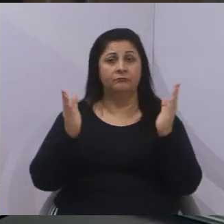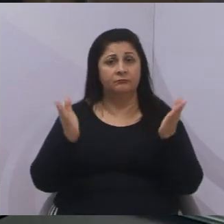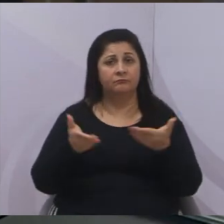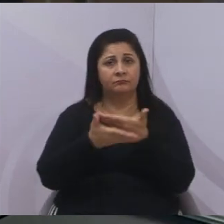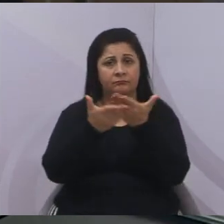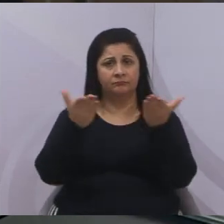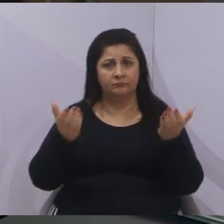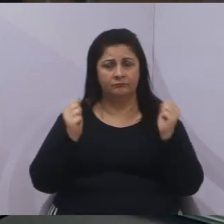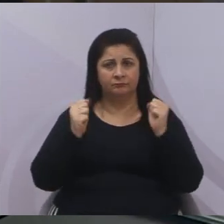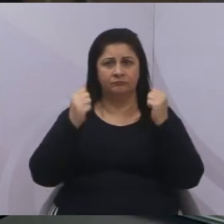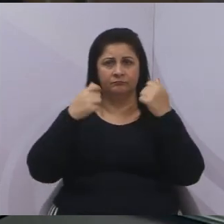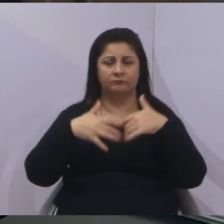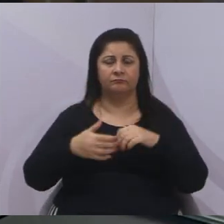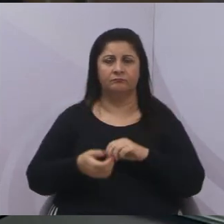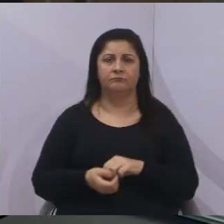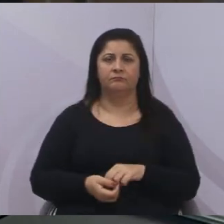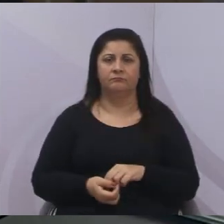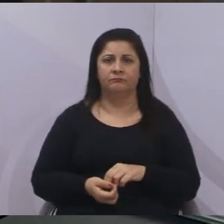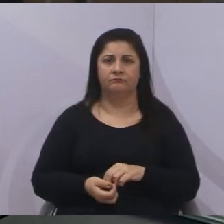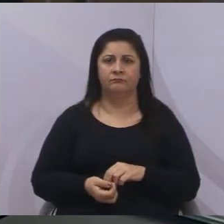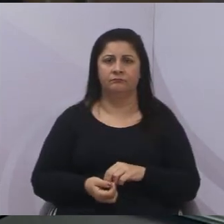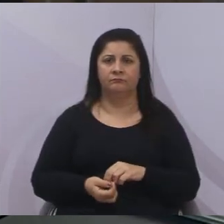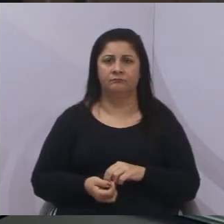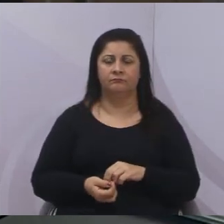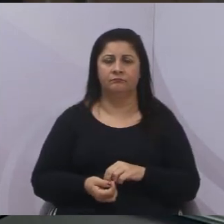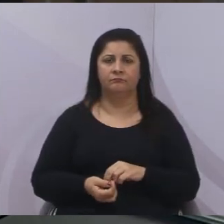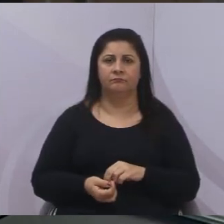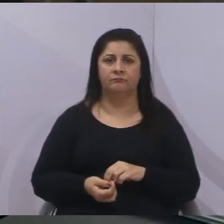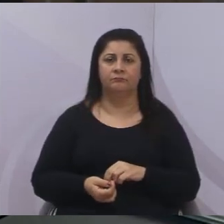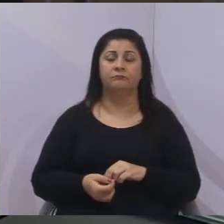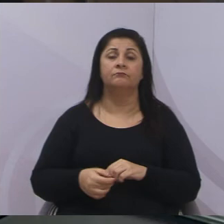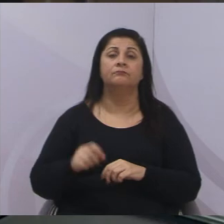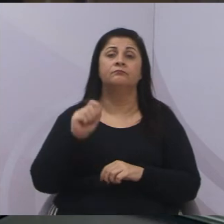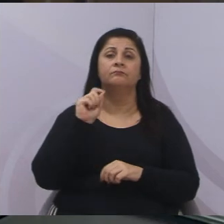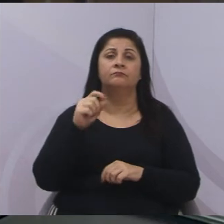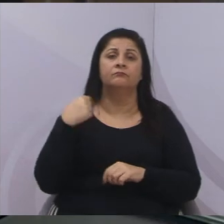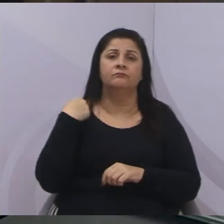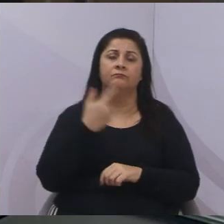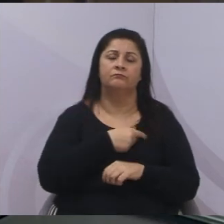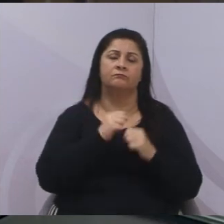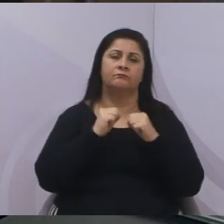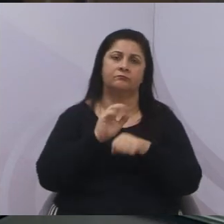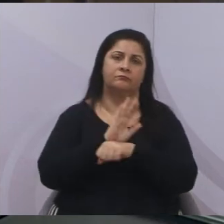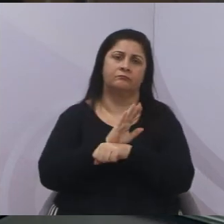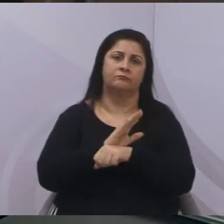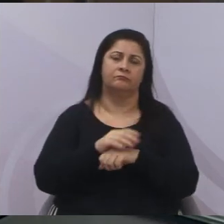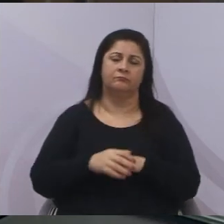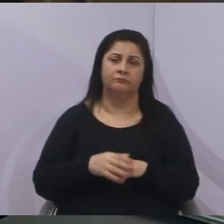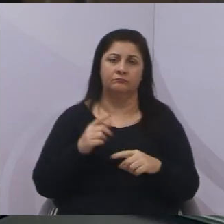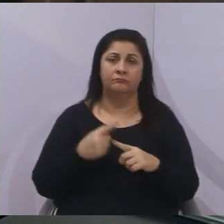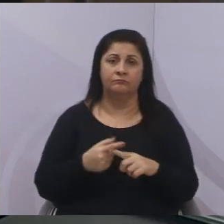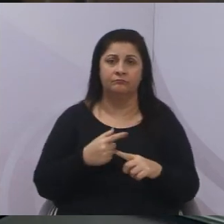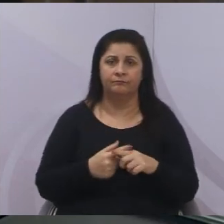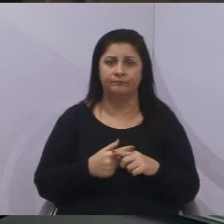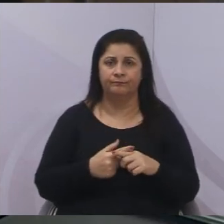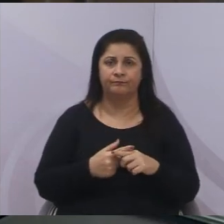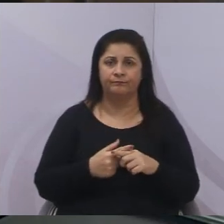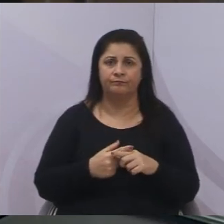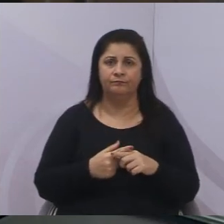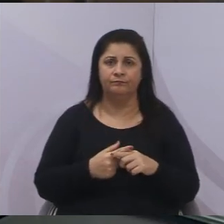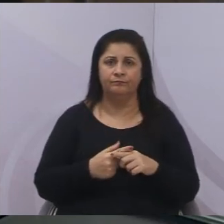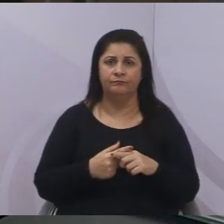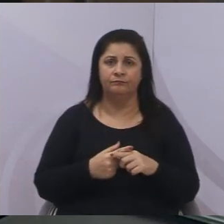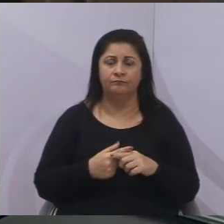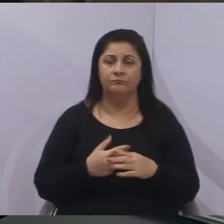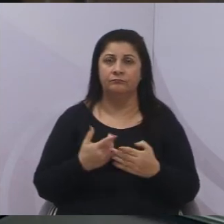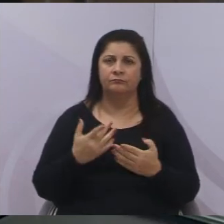isso um pouquinho mais. O que nós podemos fazer mais em relação? Porque a gente vê que não sei de onde